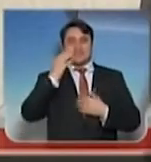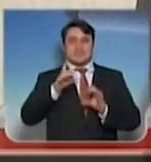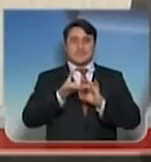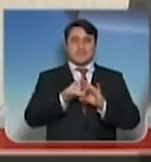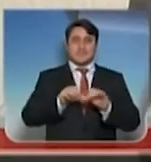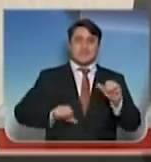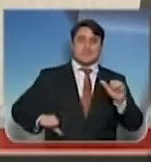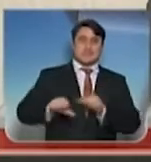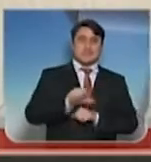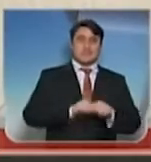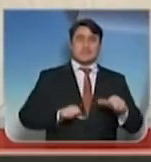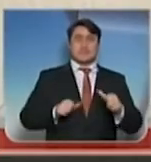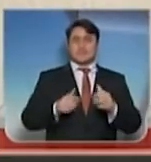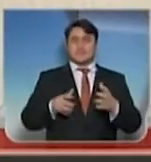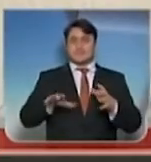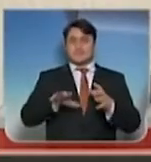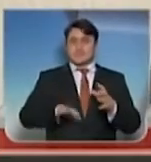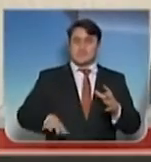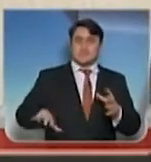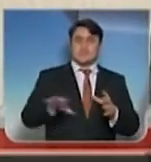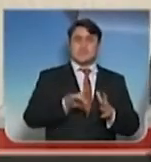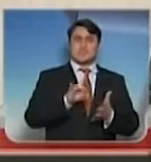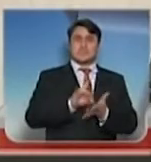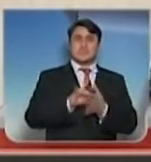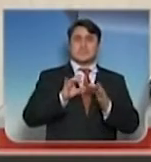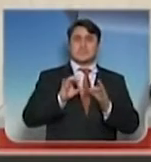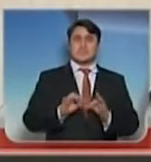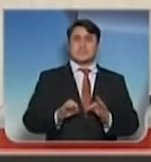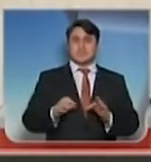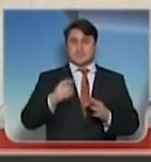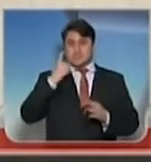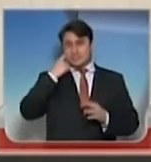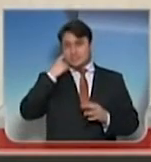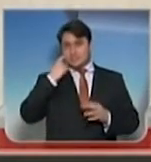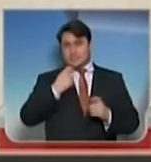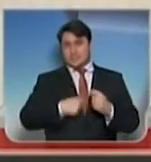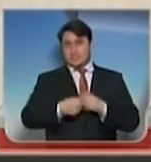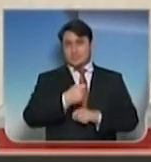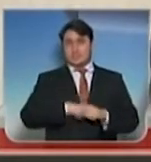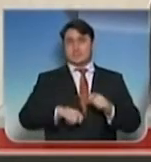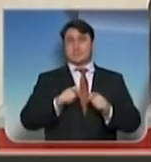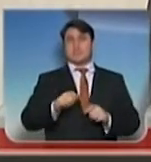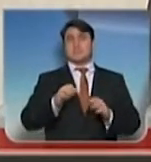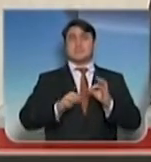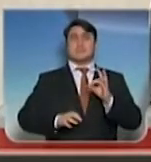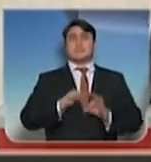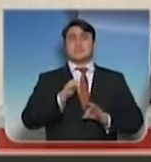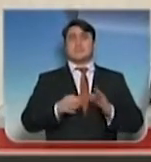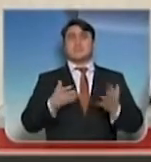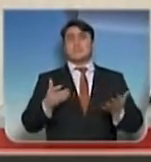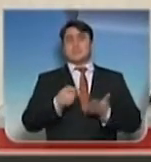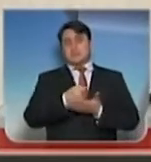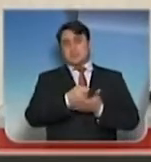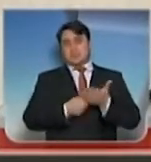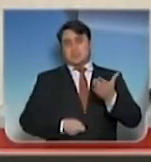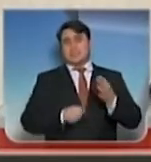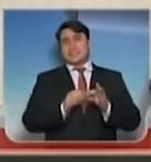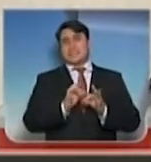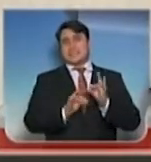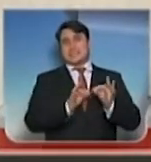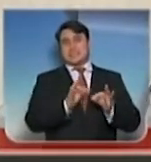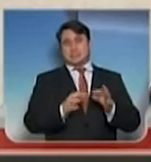transformação do cargo de agente administrativo do Judiciário em cargo de escrevente